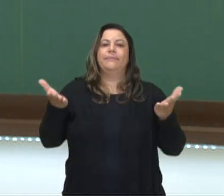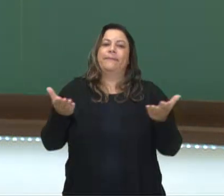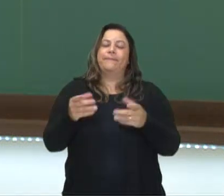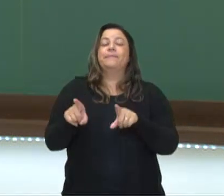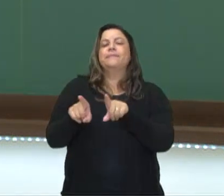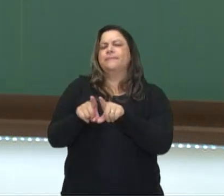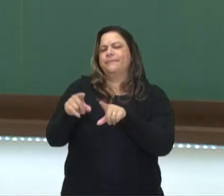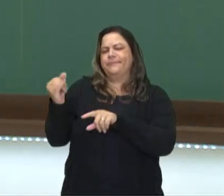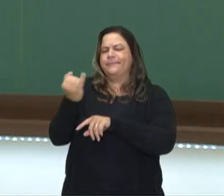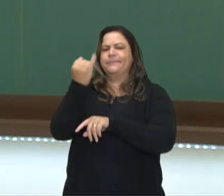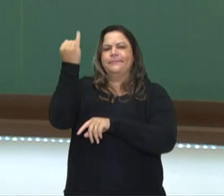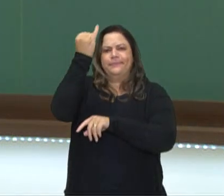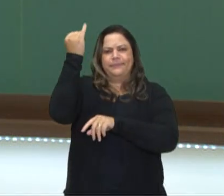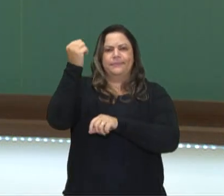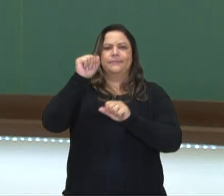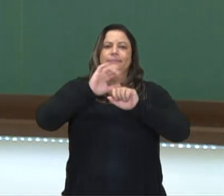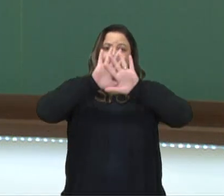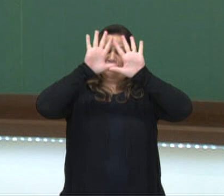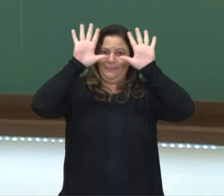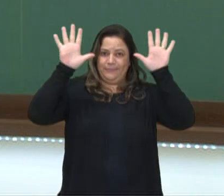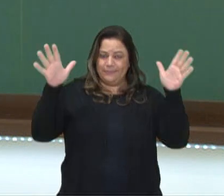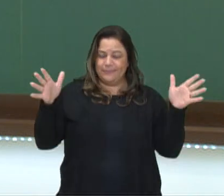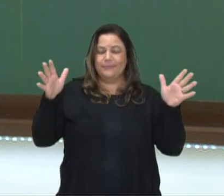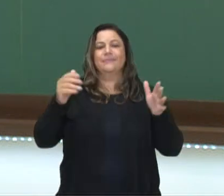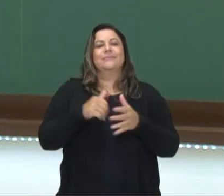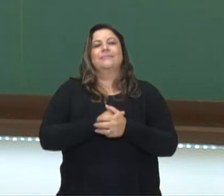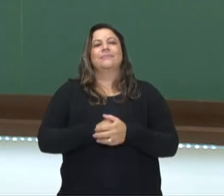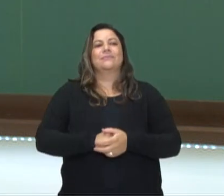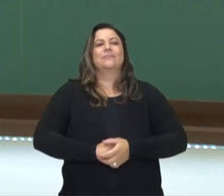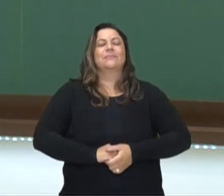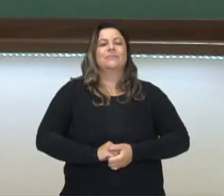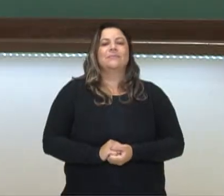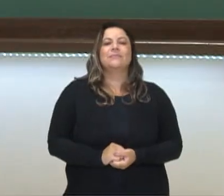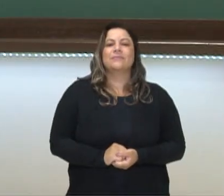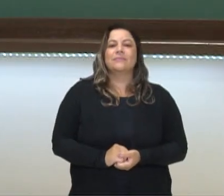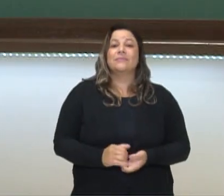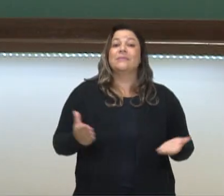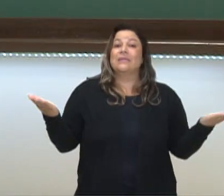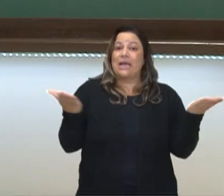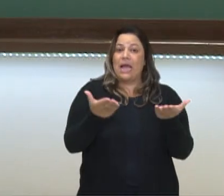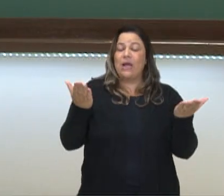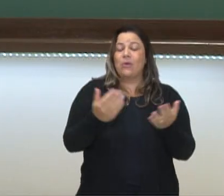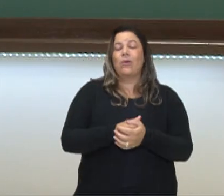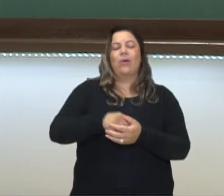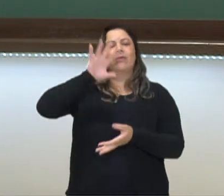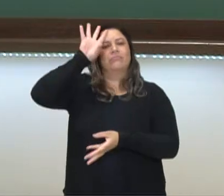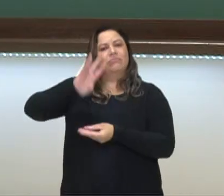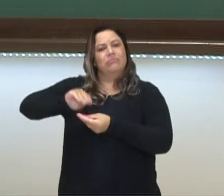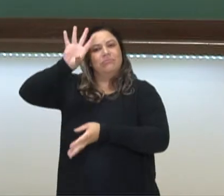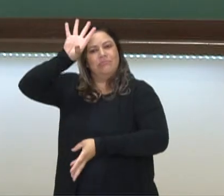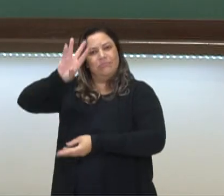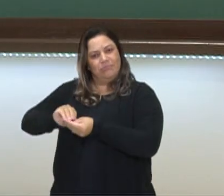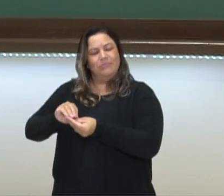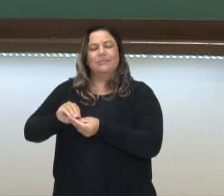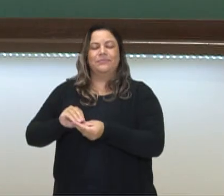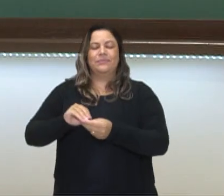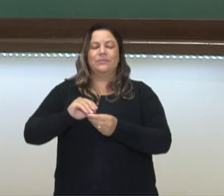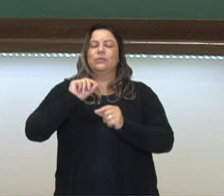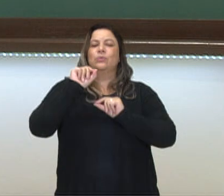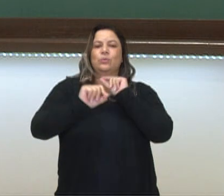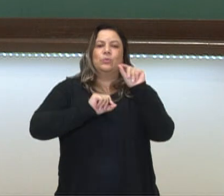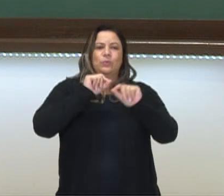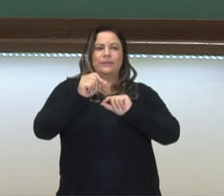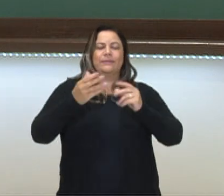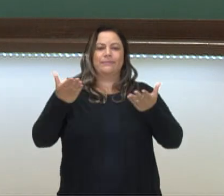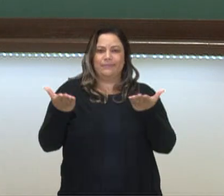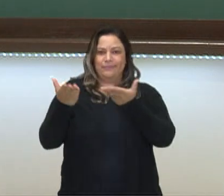a gente ter bem claro que eles não ocorrem de forma isolada. E agora a nossa revisão. O que nós trabalhamos aqui na nossa aula de hoje?